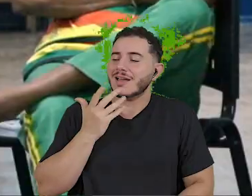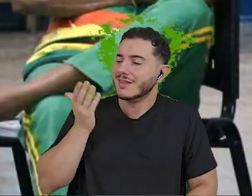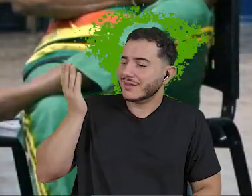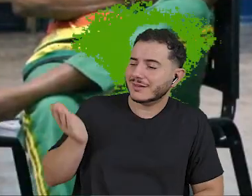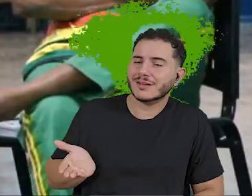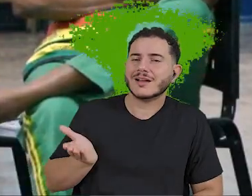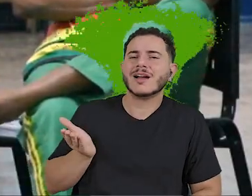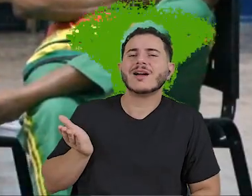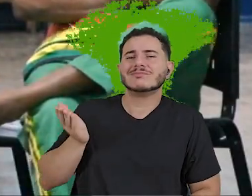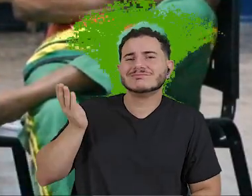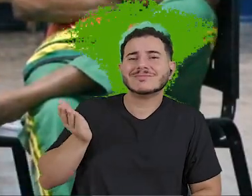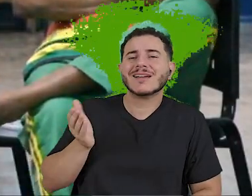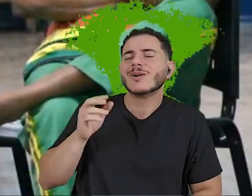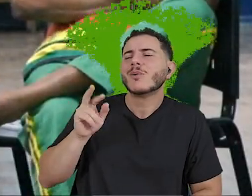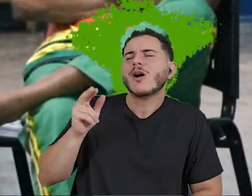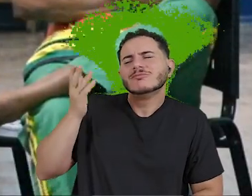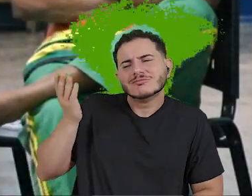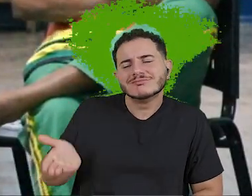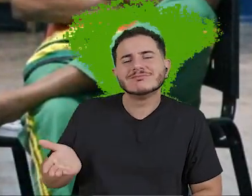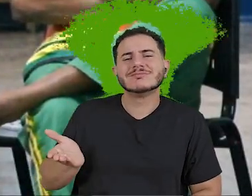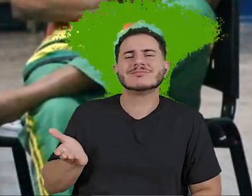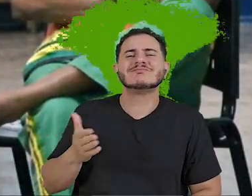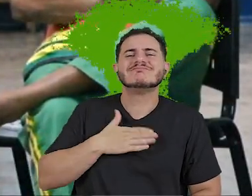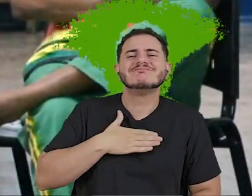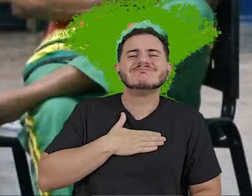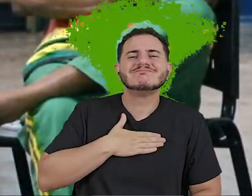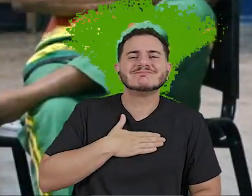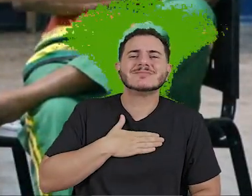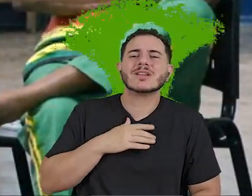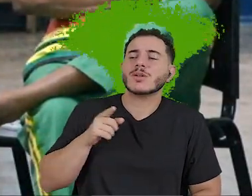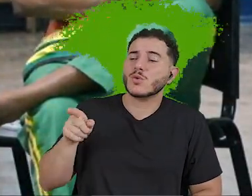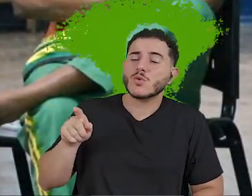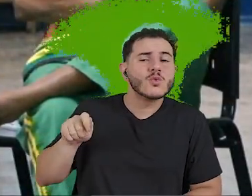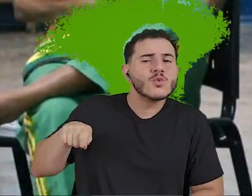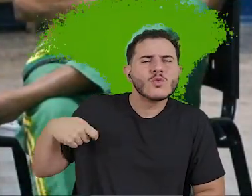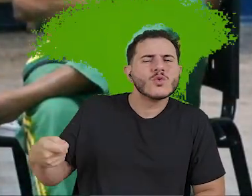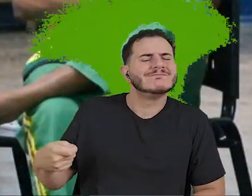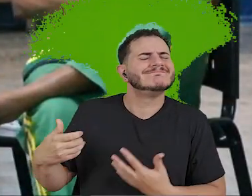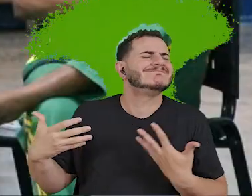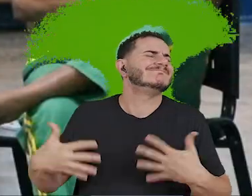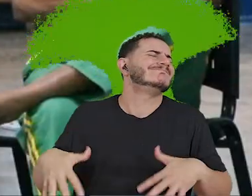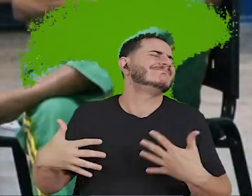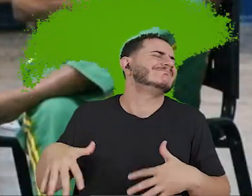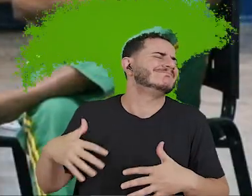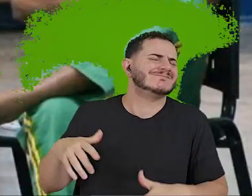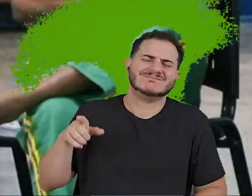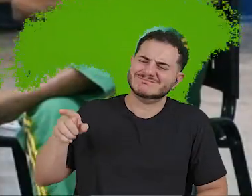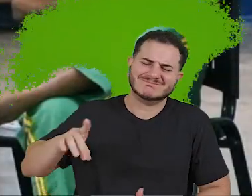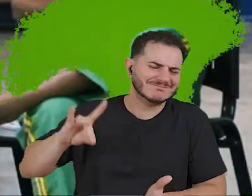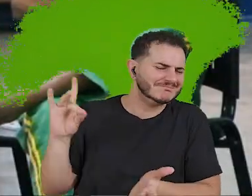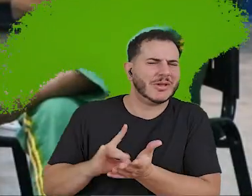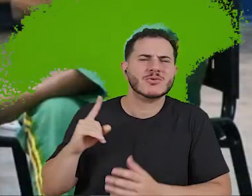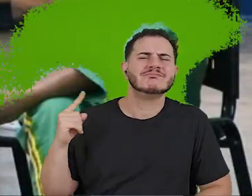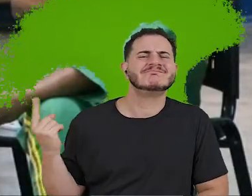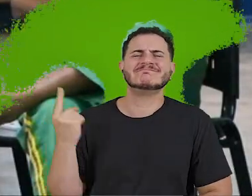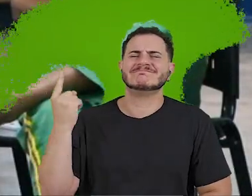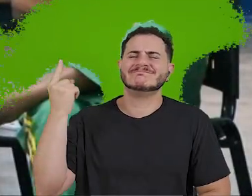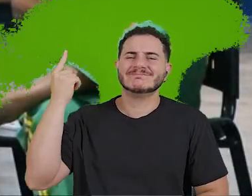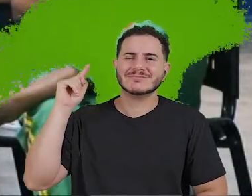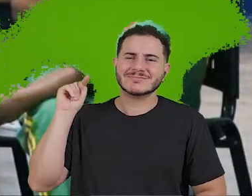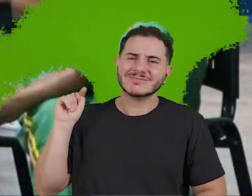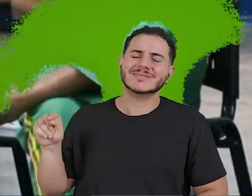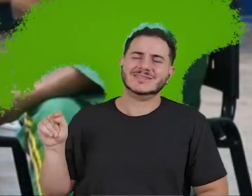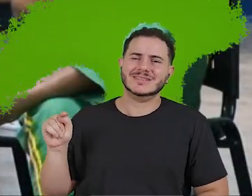de desrespeito não, né? É porque realmente a gente brinca, é o cara, né? É o cara que teve, de